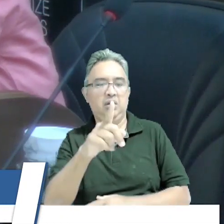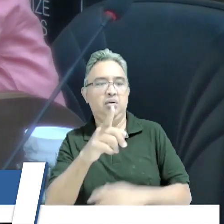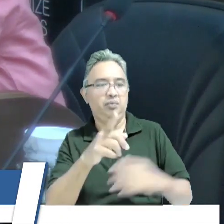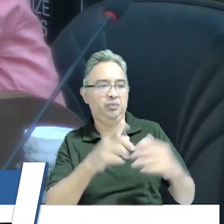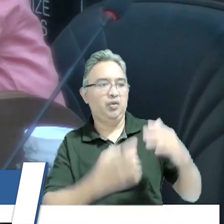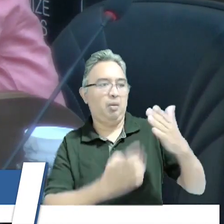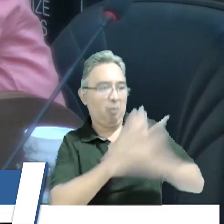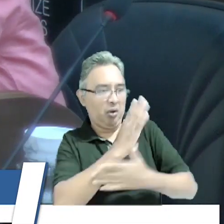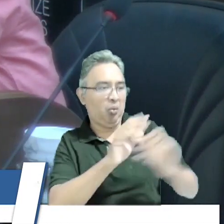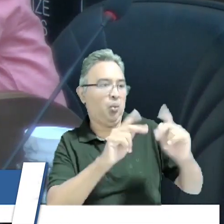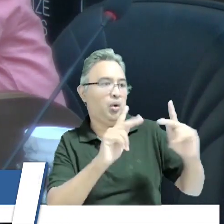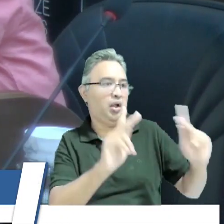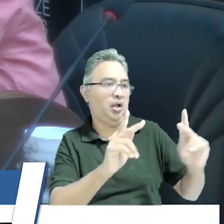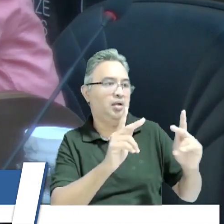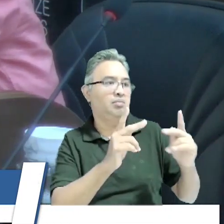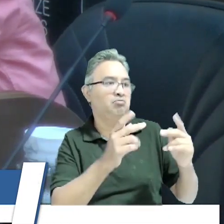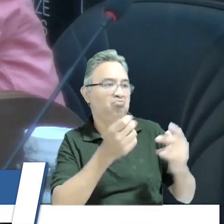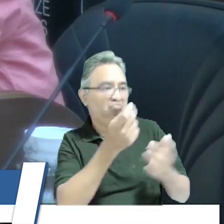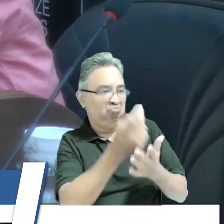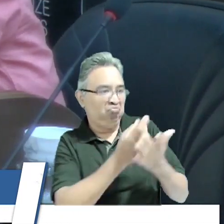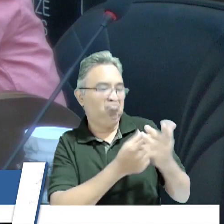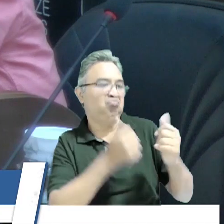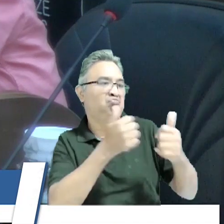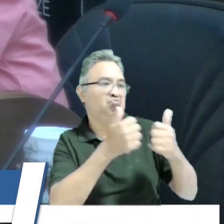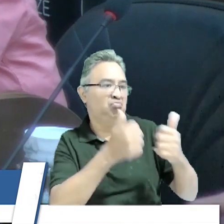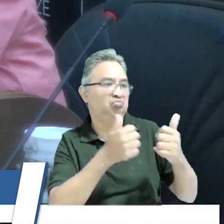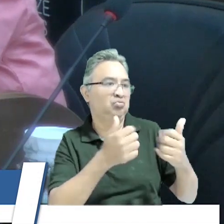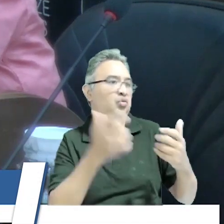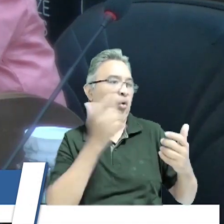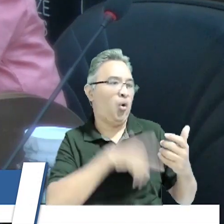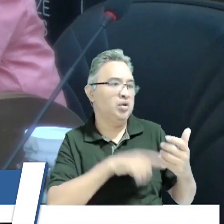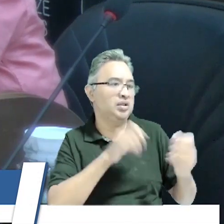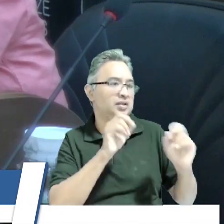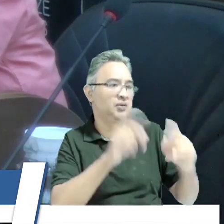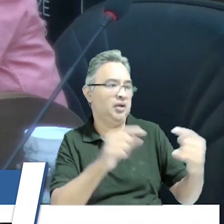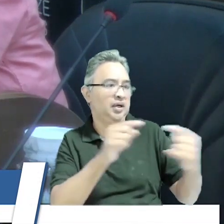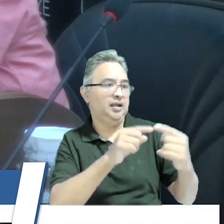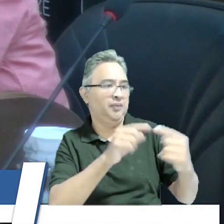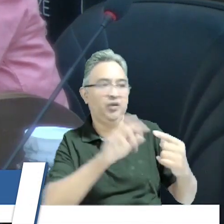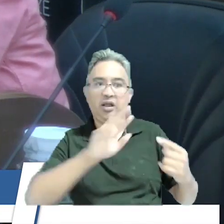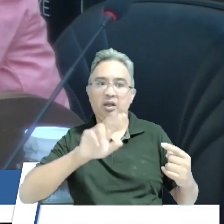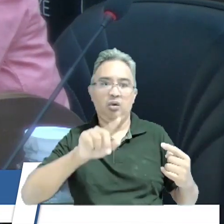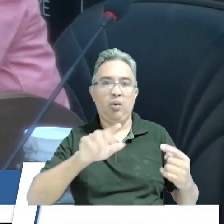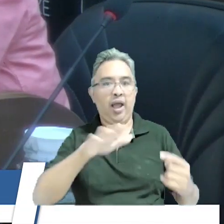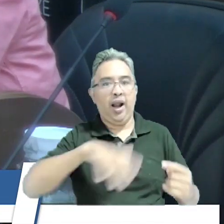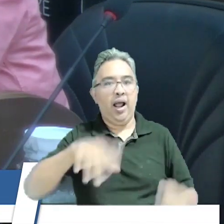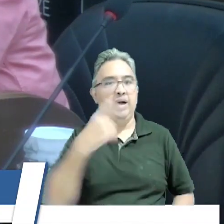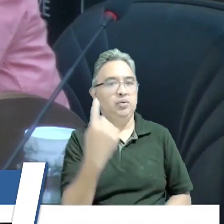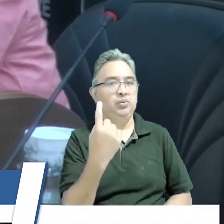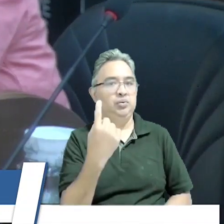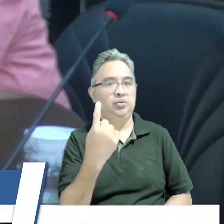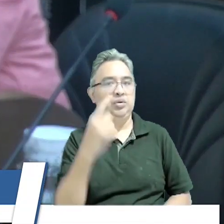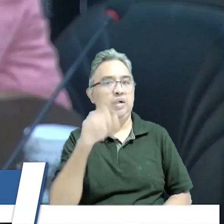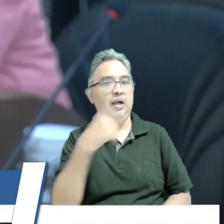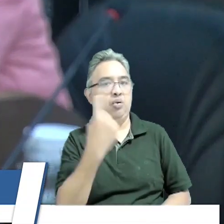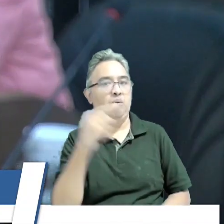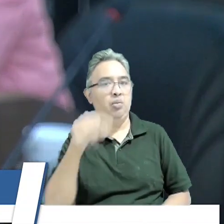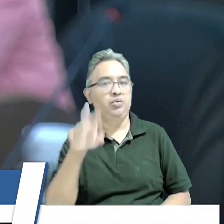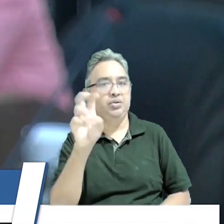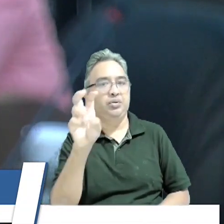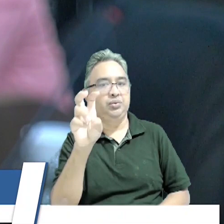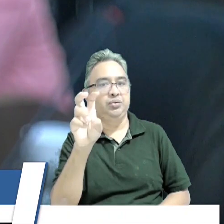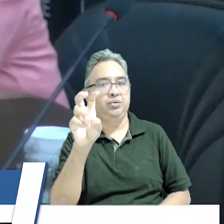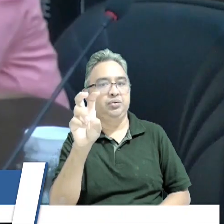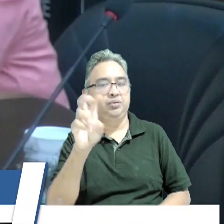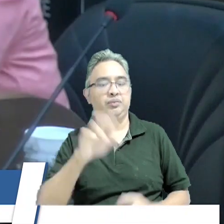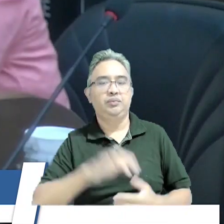caixa. A toque de caixa. E não era faixa 1, era faixa 1.5. Então,